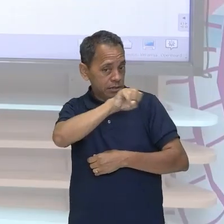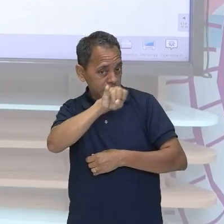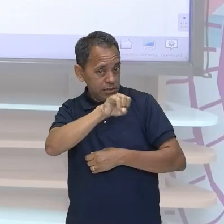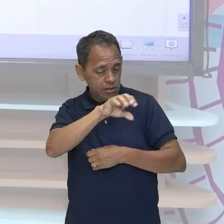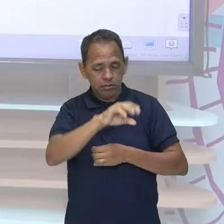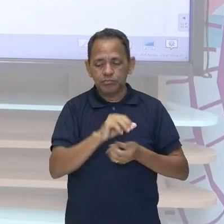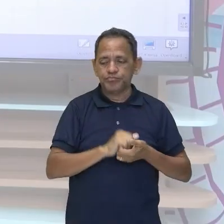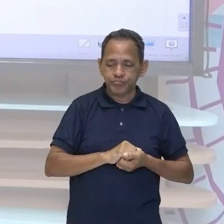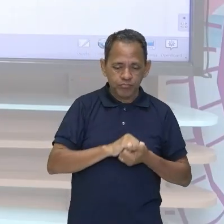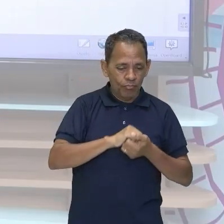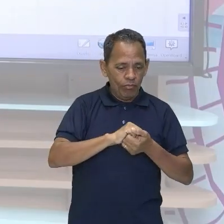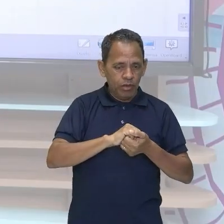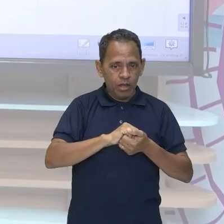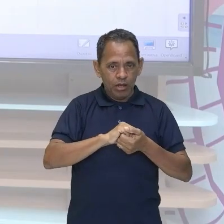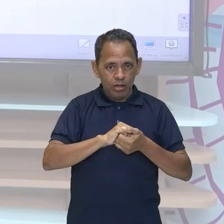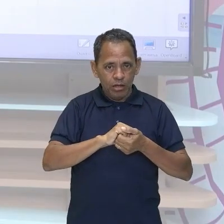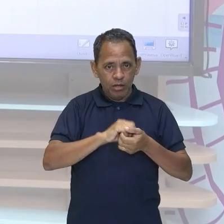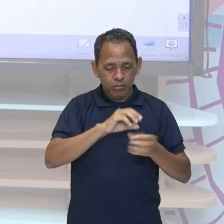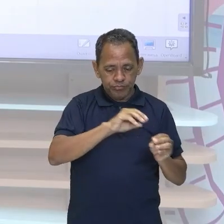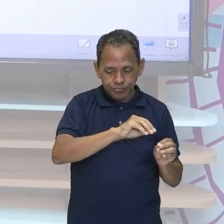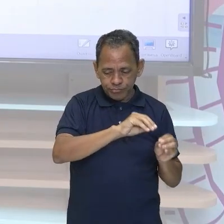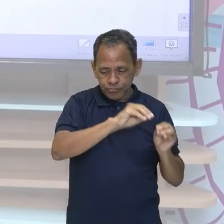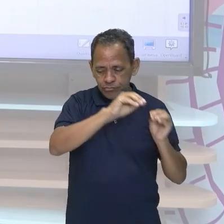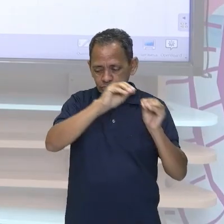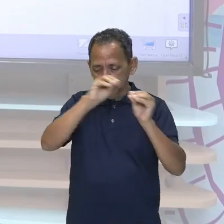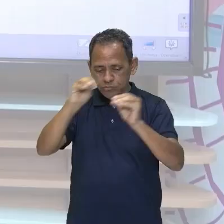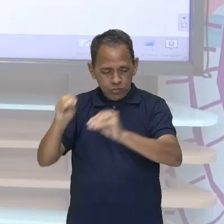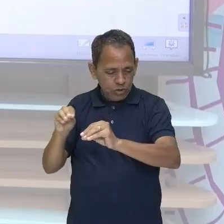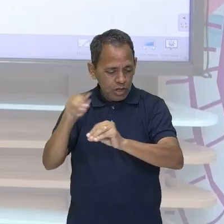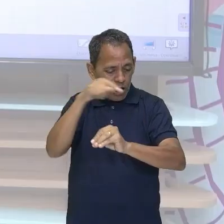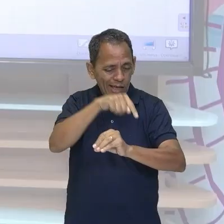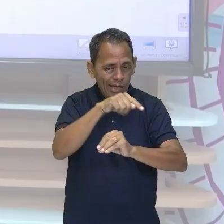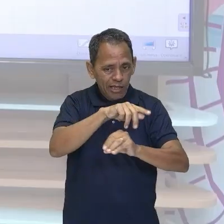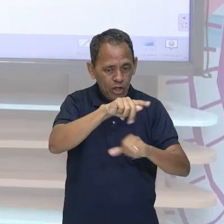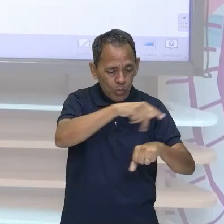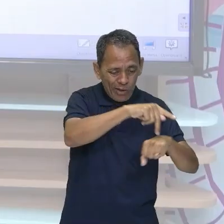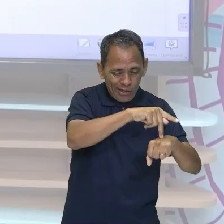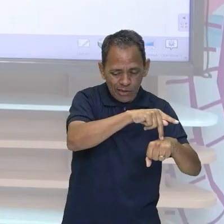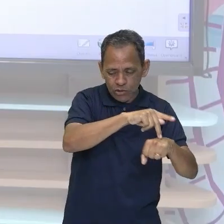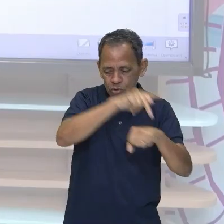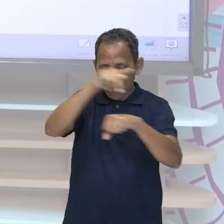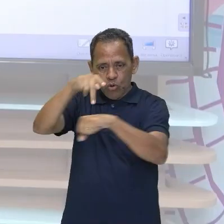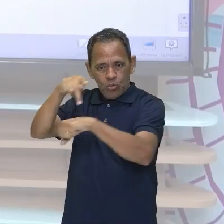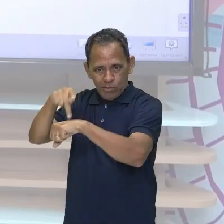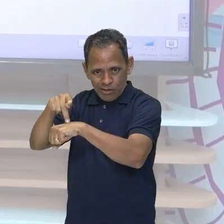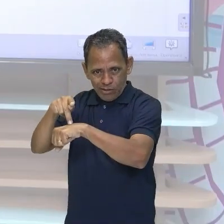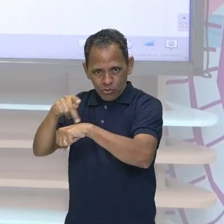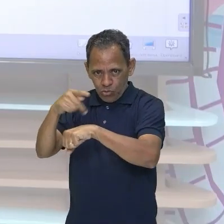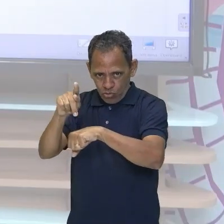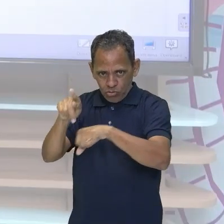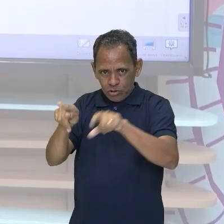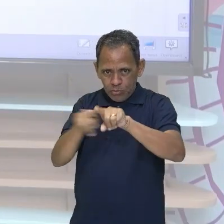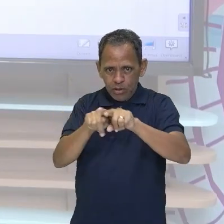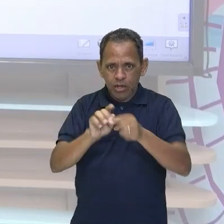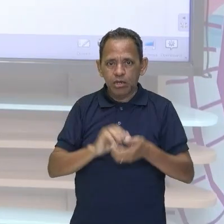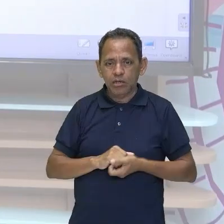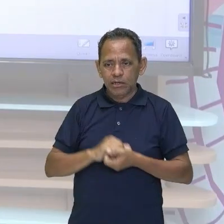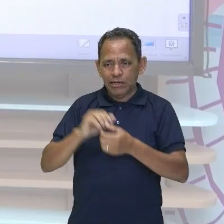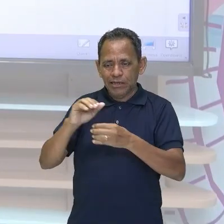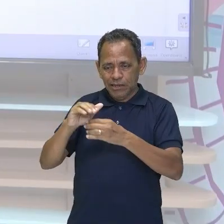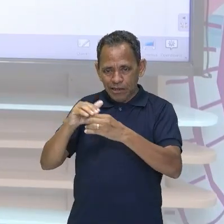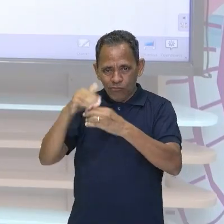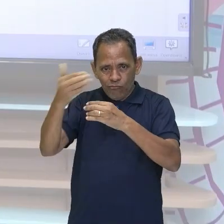mudando de um país para outro país, eu vou chamar de movimento migratório externo